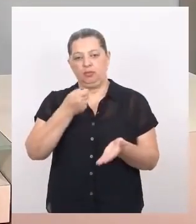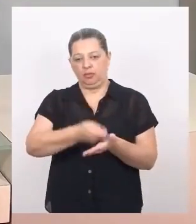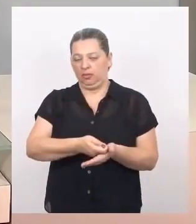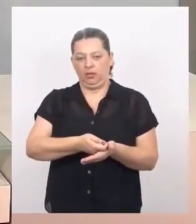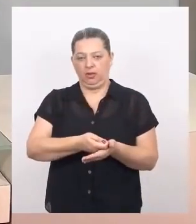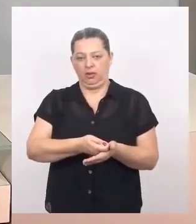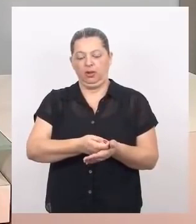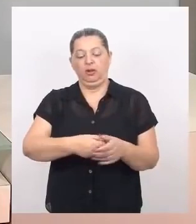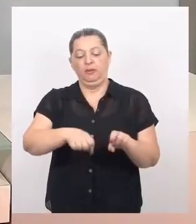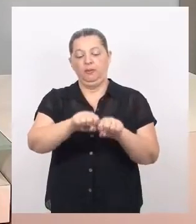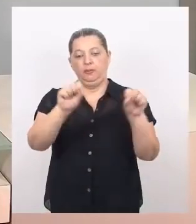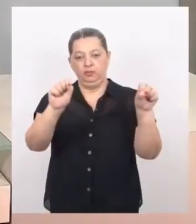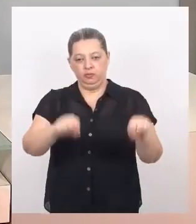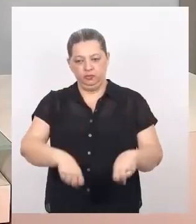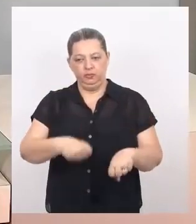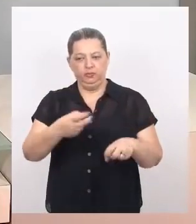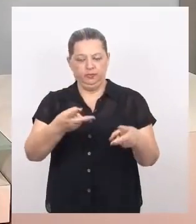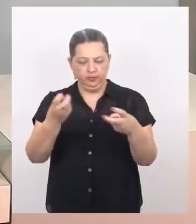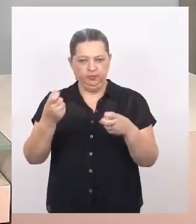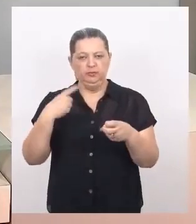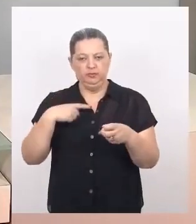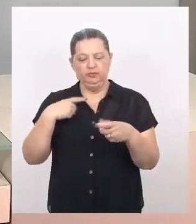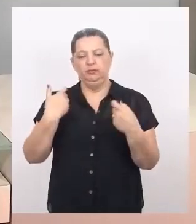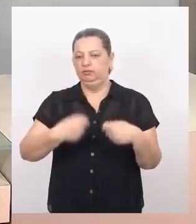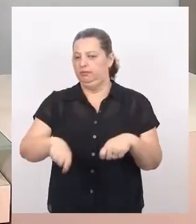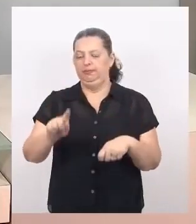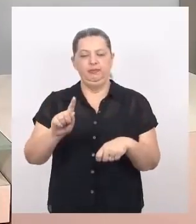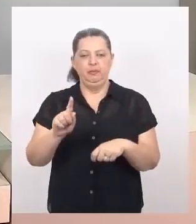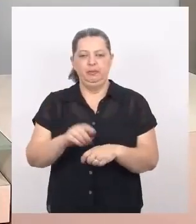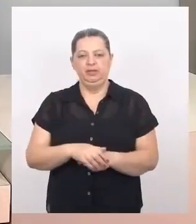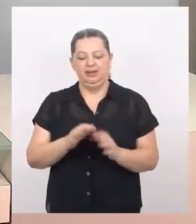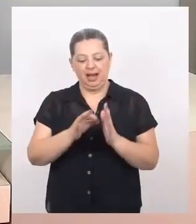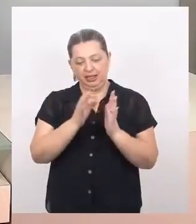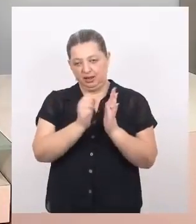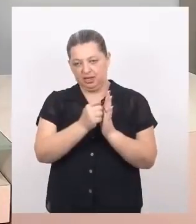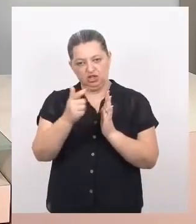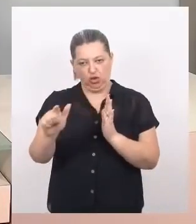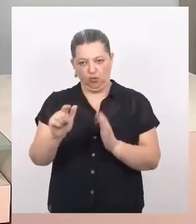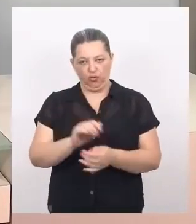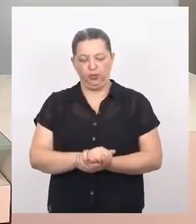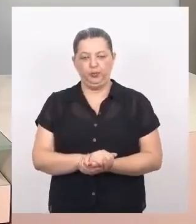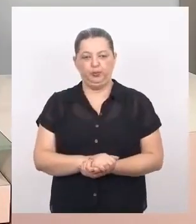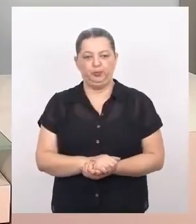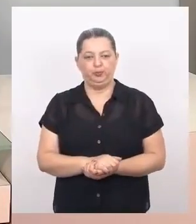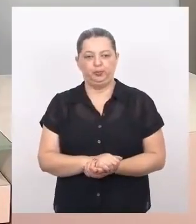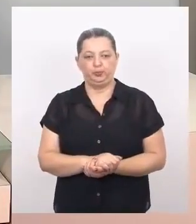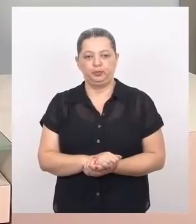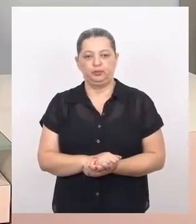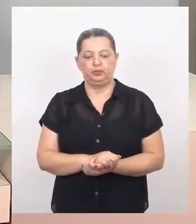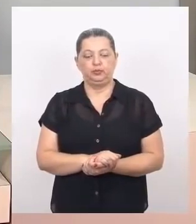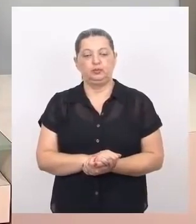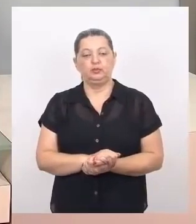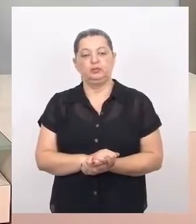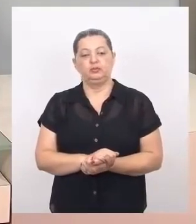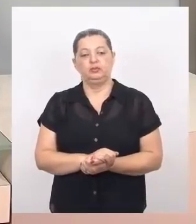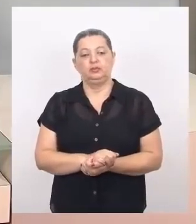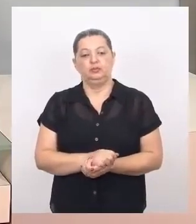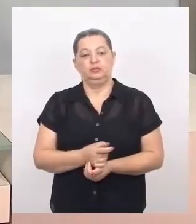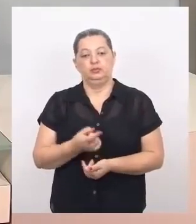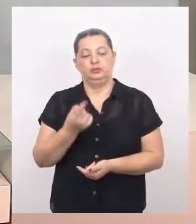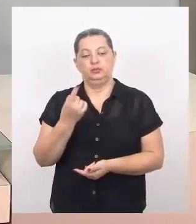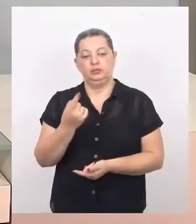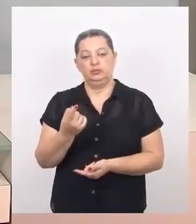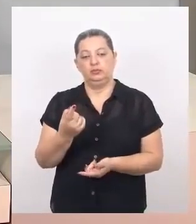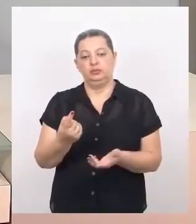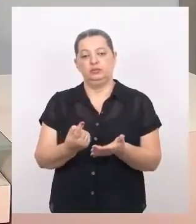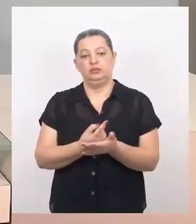sistema lê que ele tem um Proatec atribuído, não precisa cadastrar lá. Uma pergunta que a gente não respondeu também em relação a